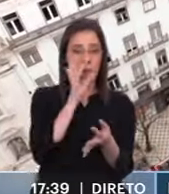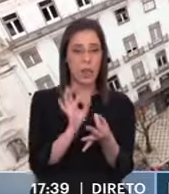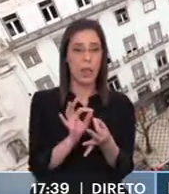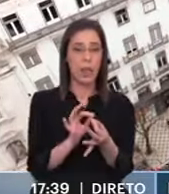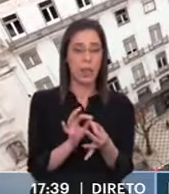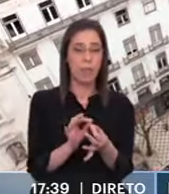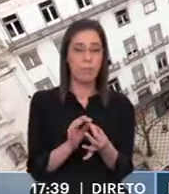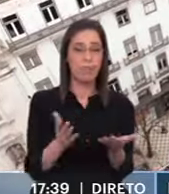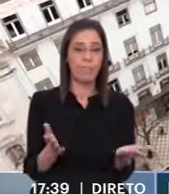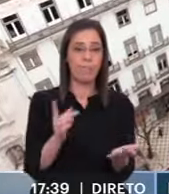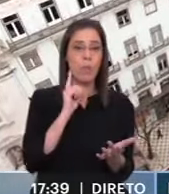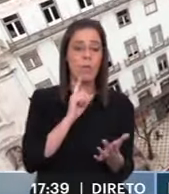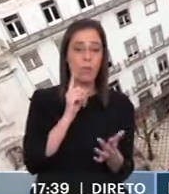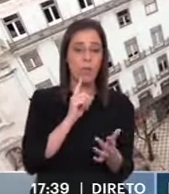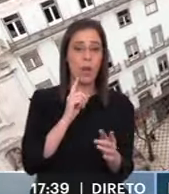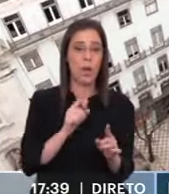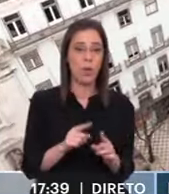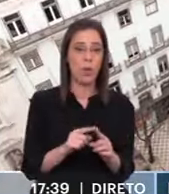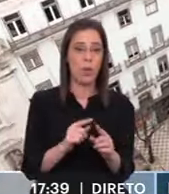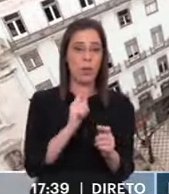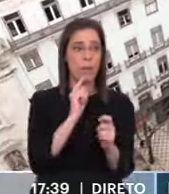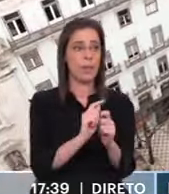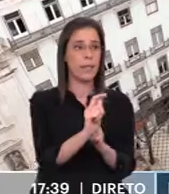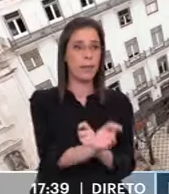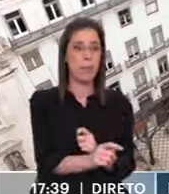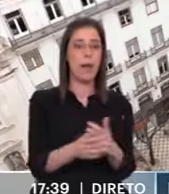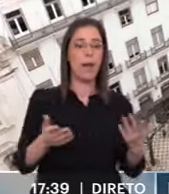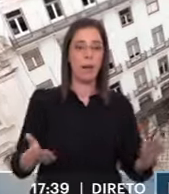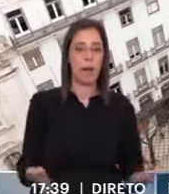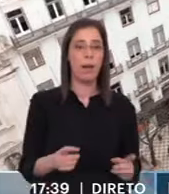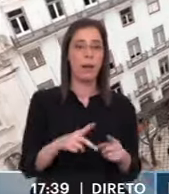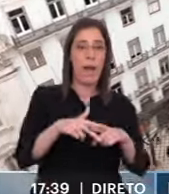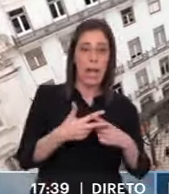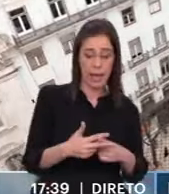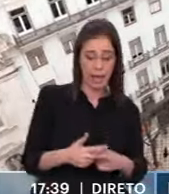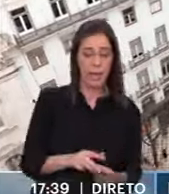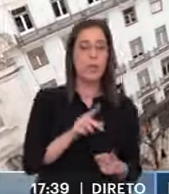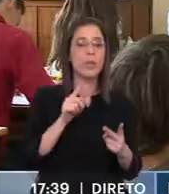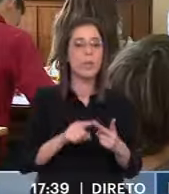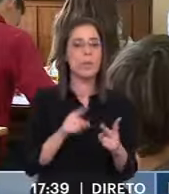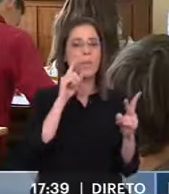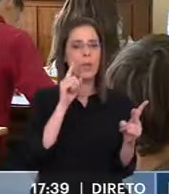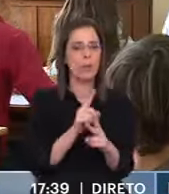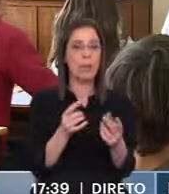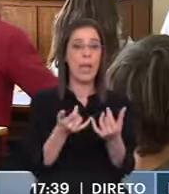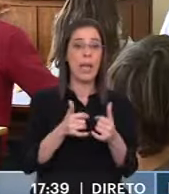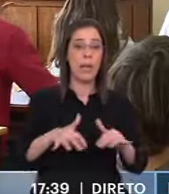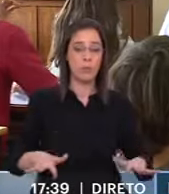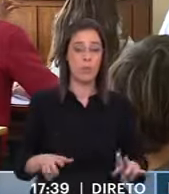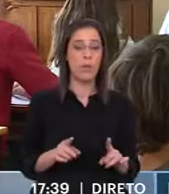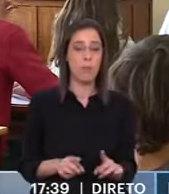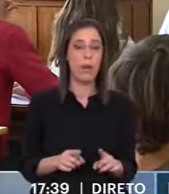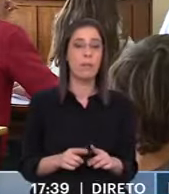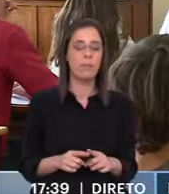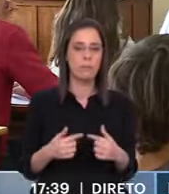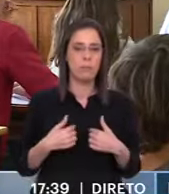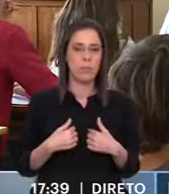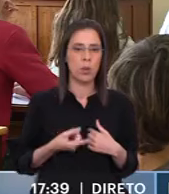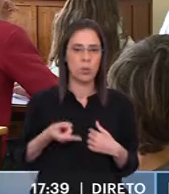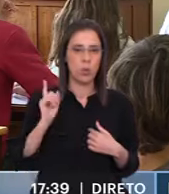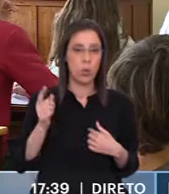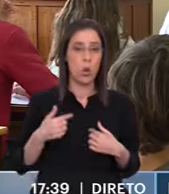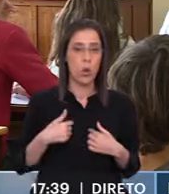também que é oferecido para esses arranjos. Depois, os professores de informática, para além de não terem que